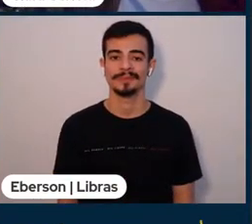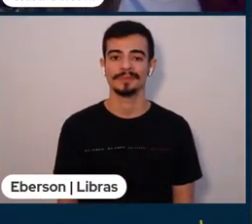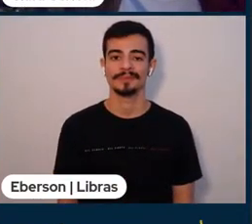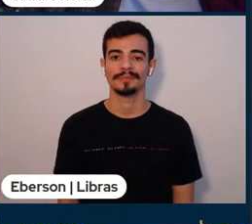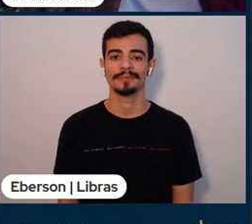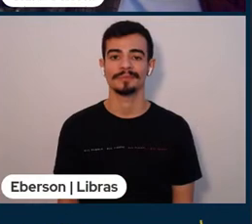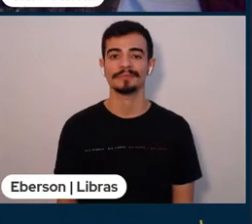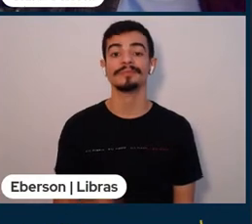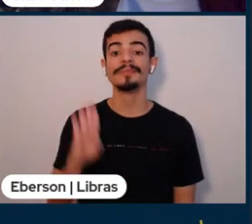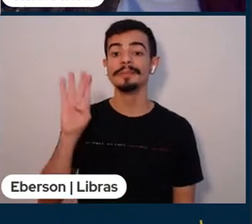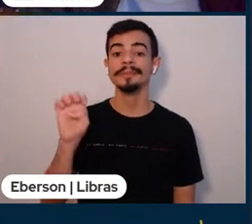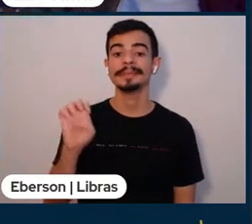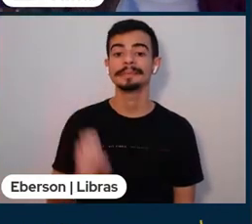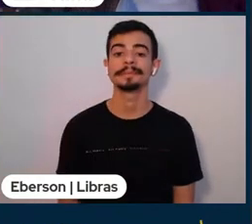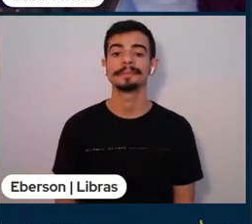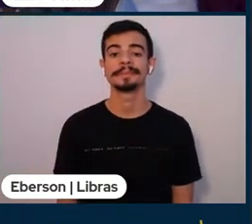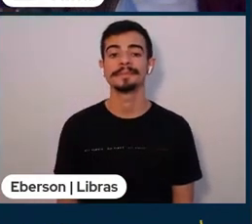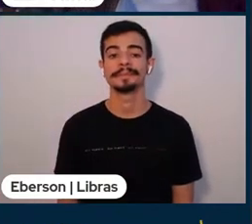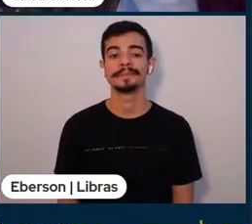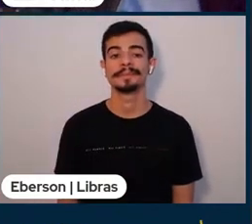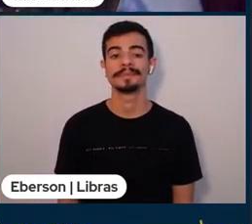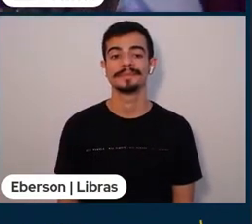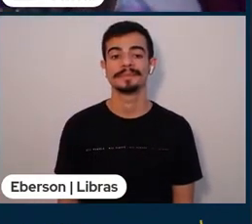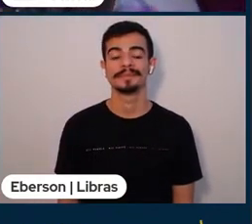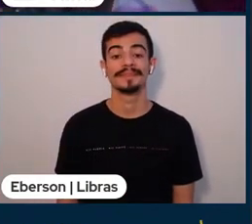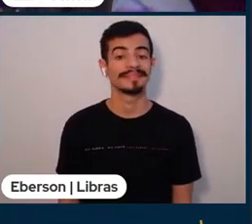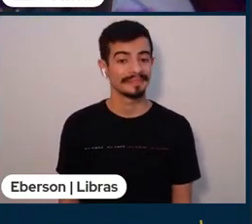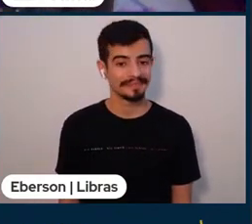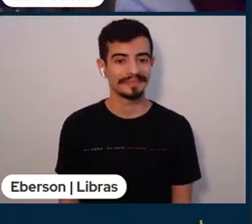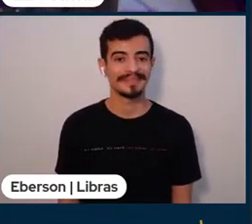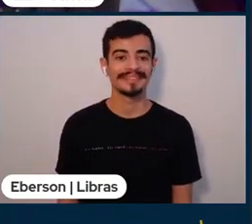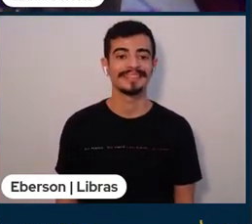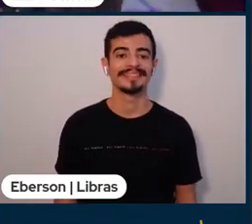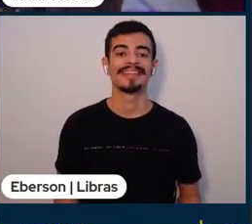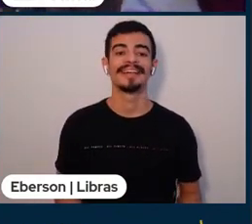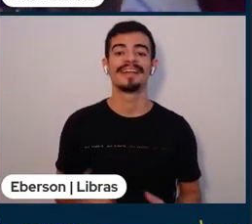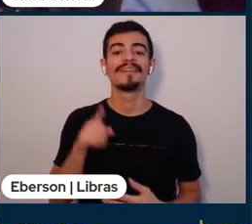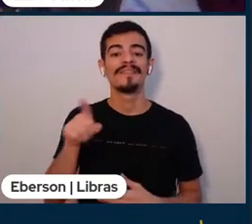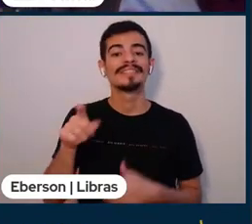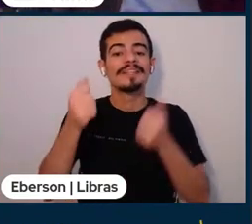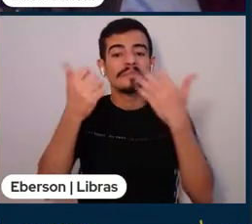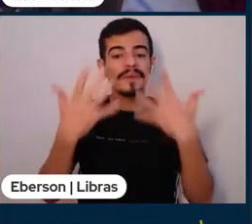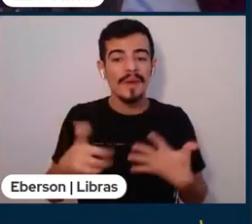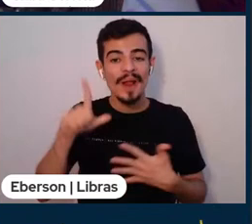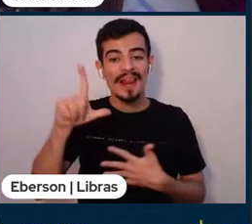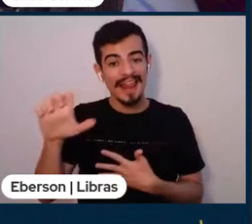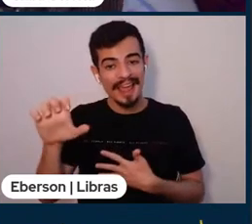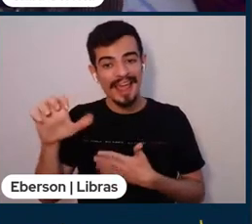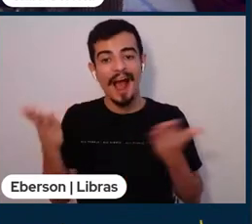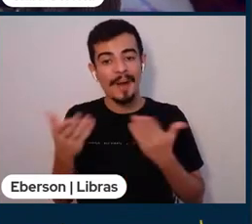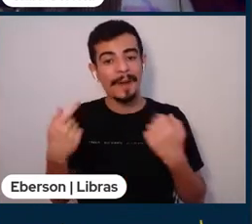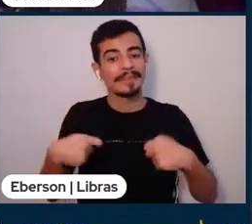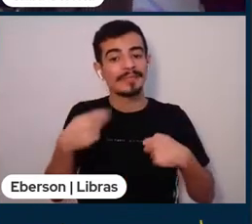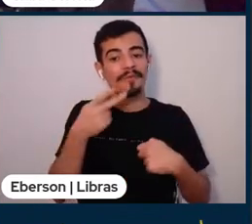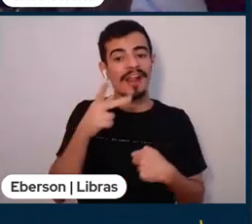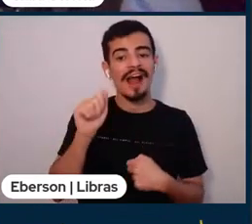Bê? Boa. Ai, ô Clara, você falou da Lê, vou ter que falar do Arthur e do